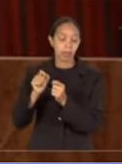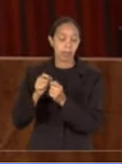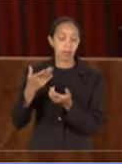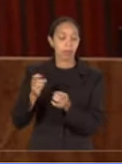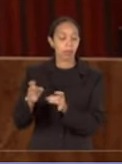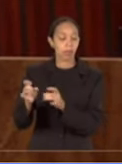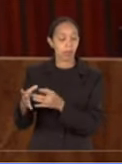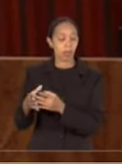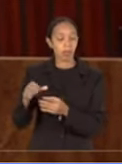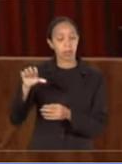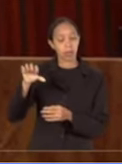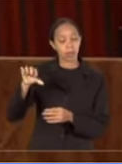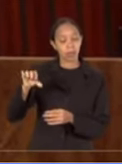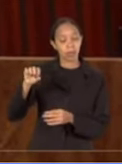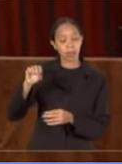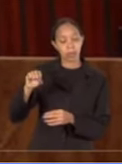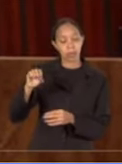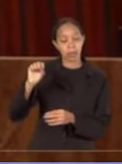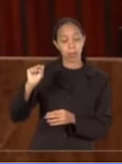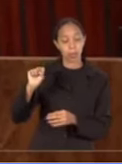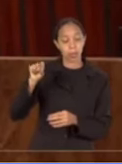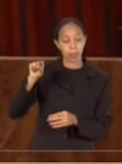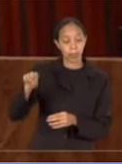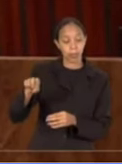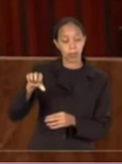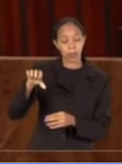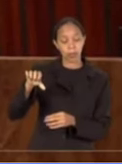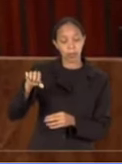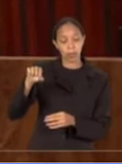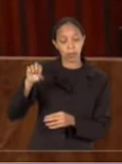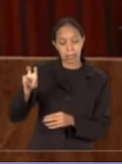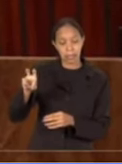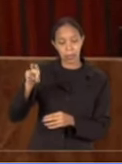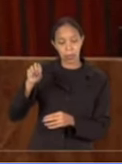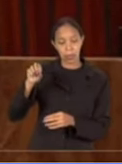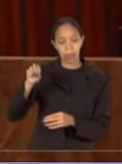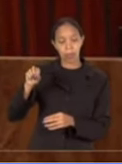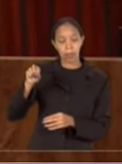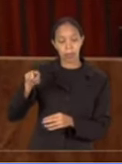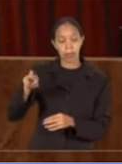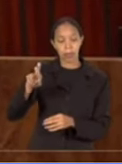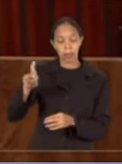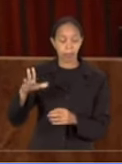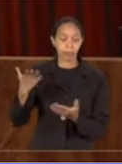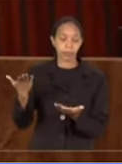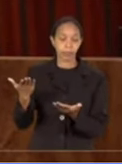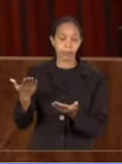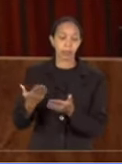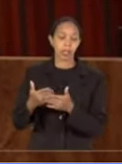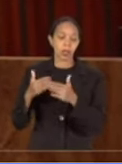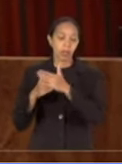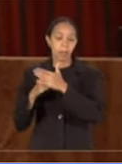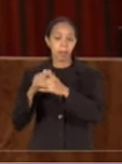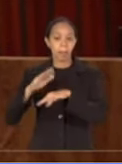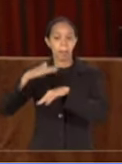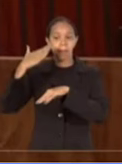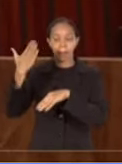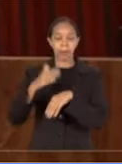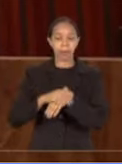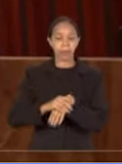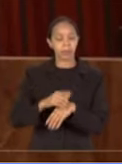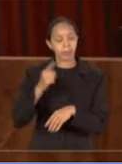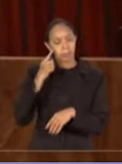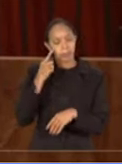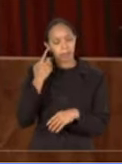R$ 918.255, o equivalente a 20,65% daquele limite. E 4, não bastasse desconsiderar